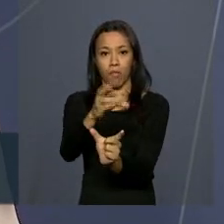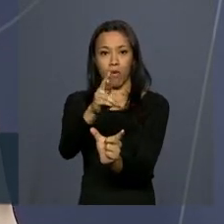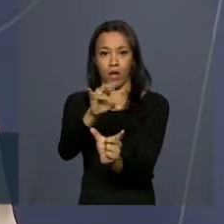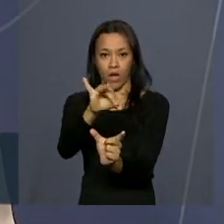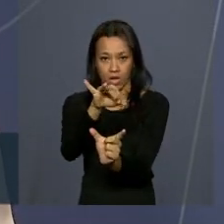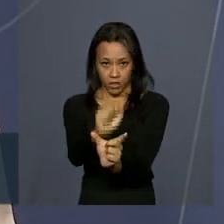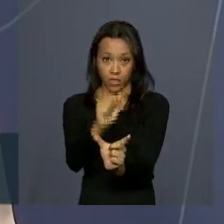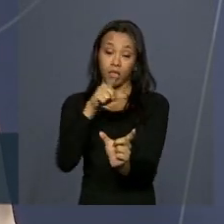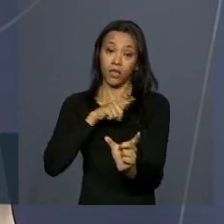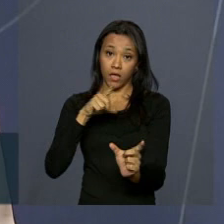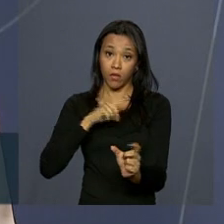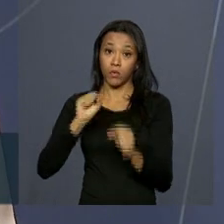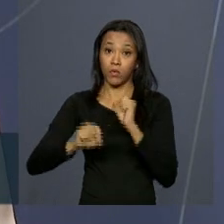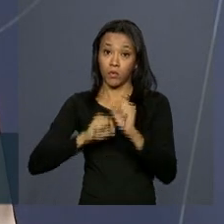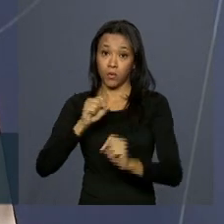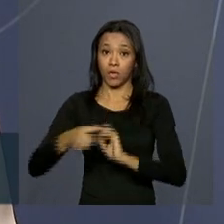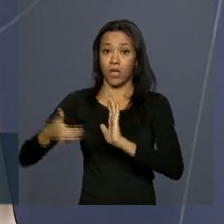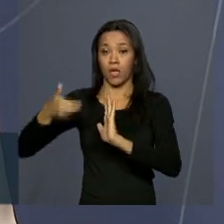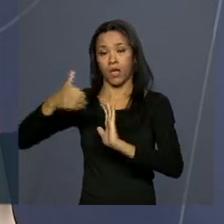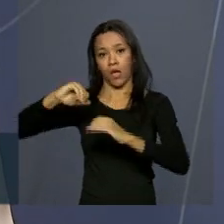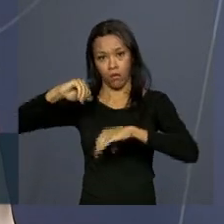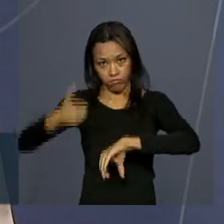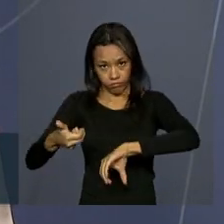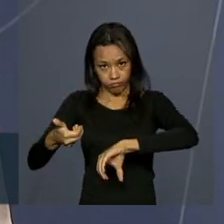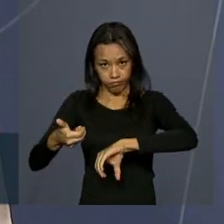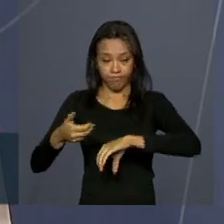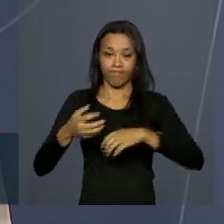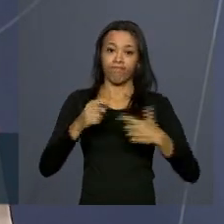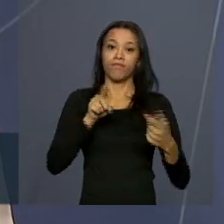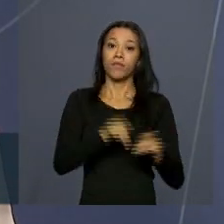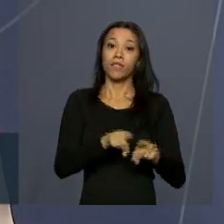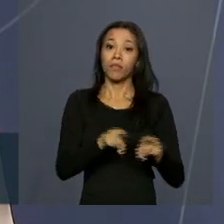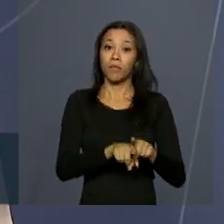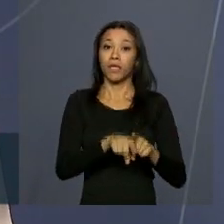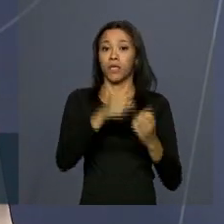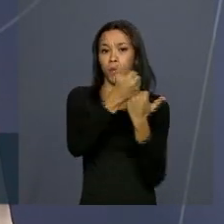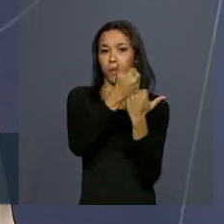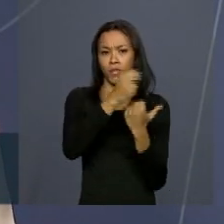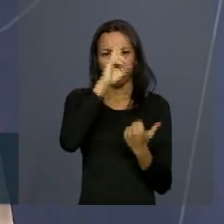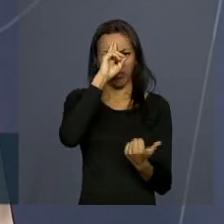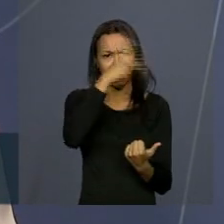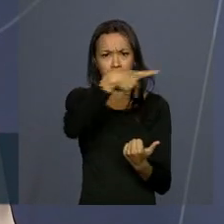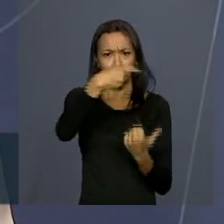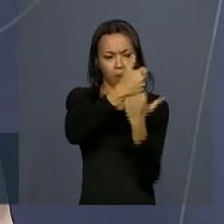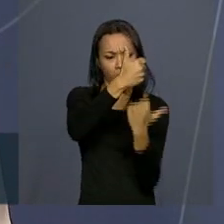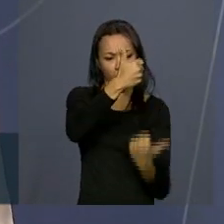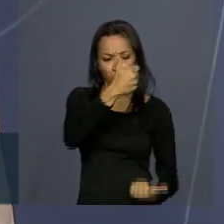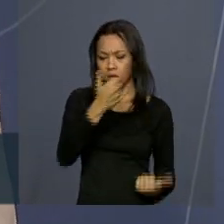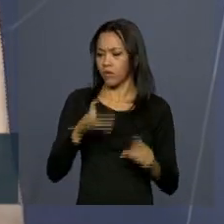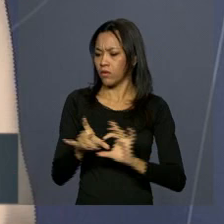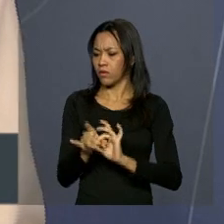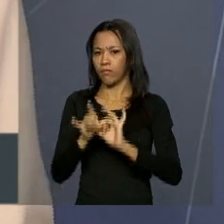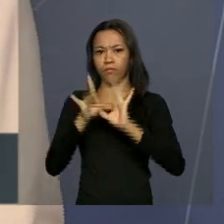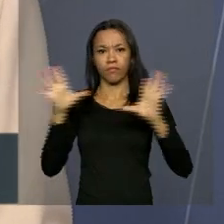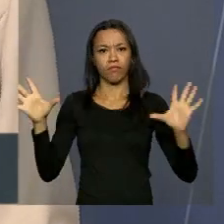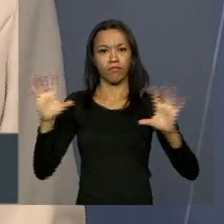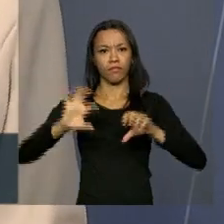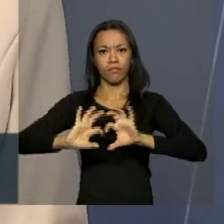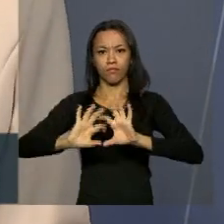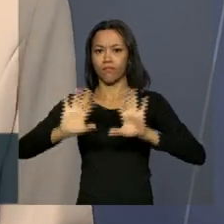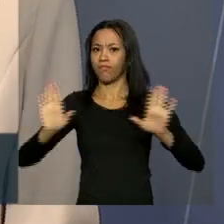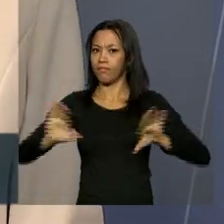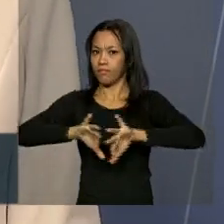também um judiciário e um executivo independentes e que funcionam com autonomia mas também